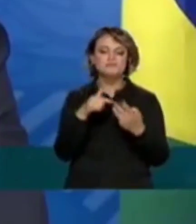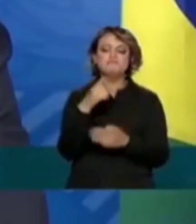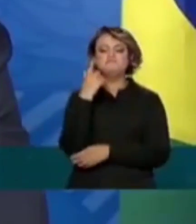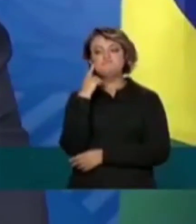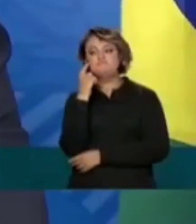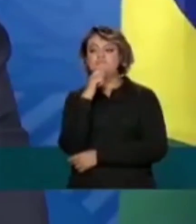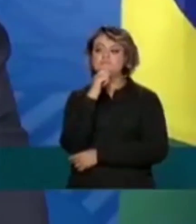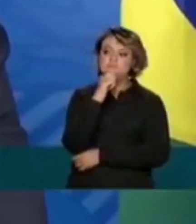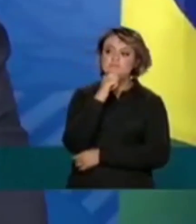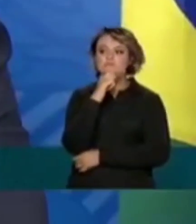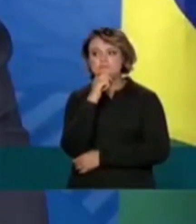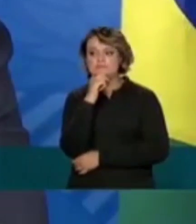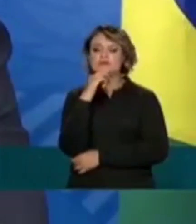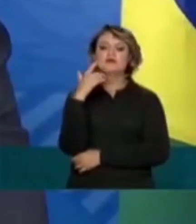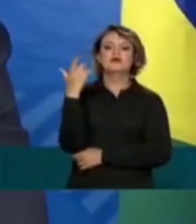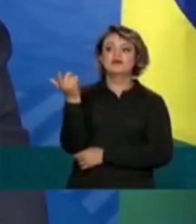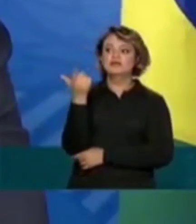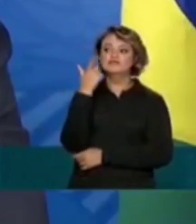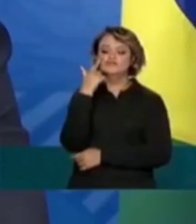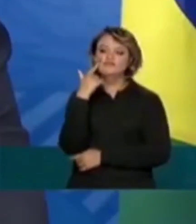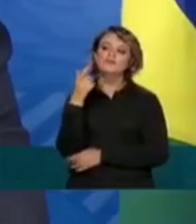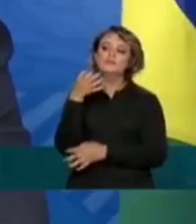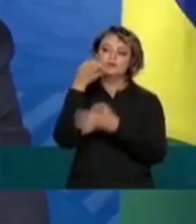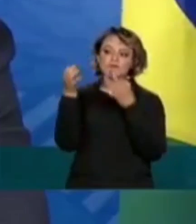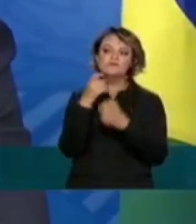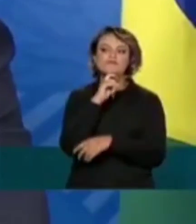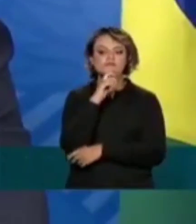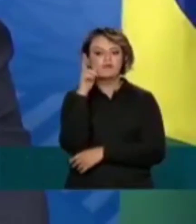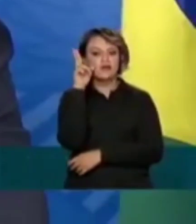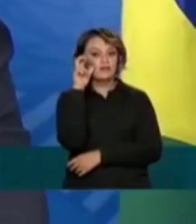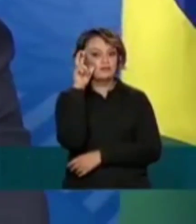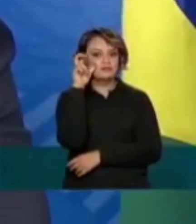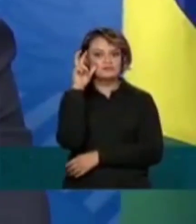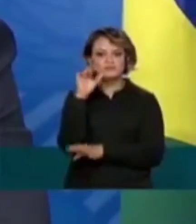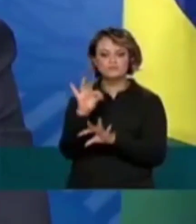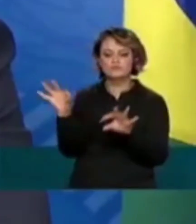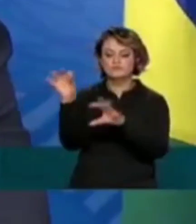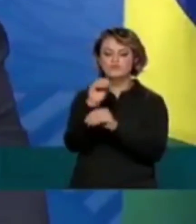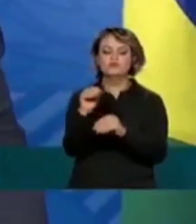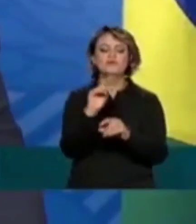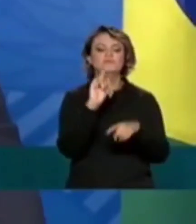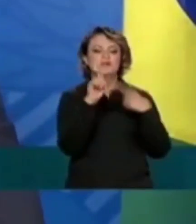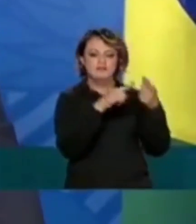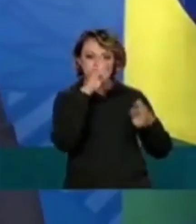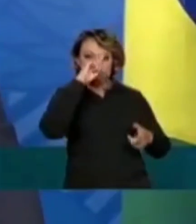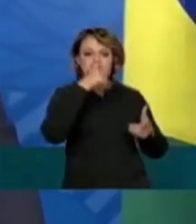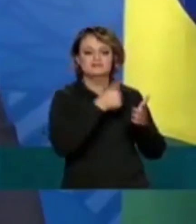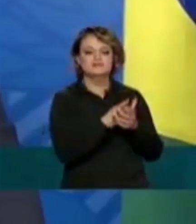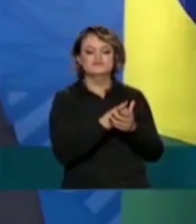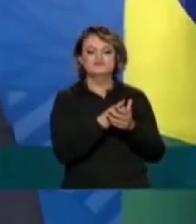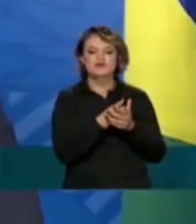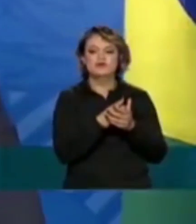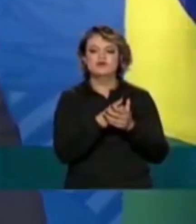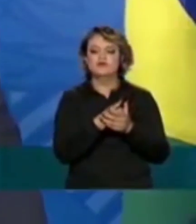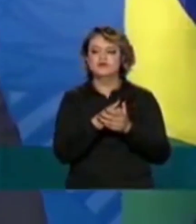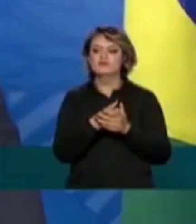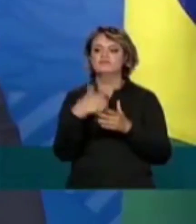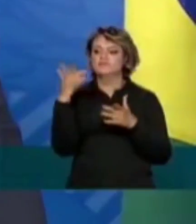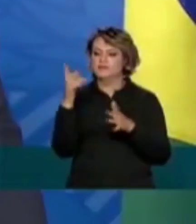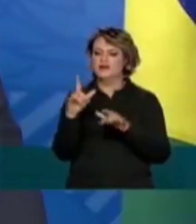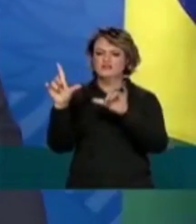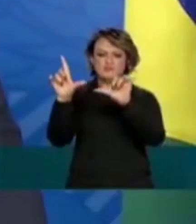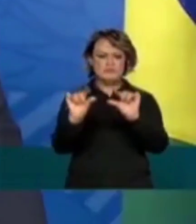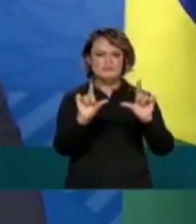que, evidentemente, haverão, e nós assim esperamos, refletir na ponta final para o consumidor como uma